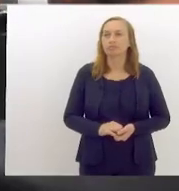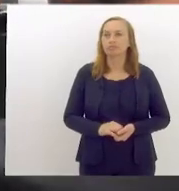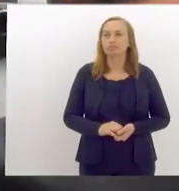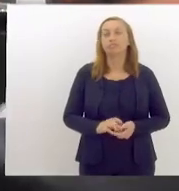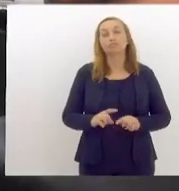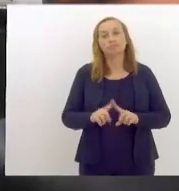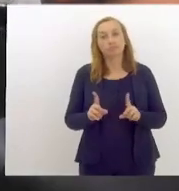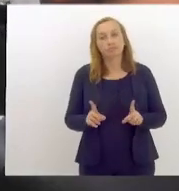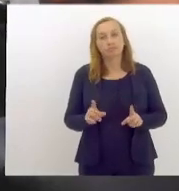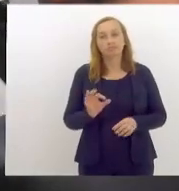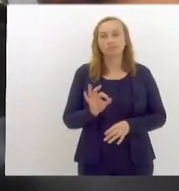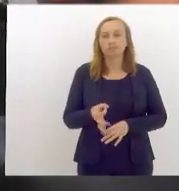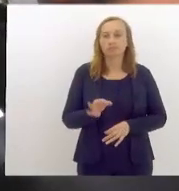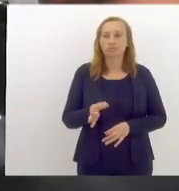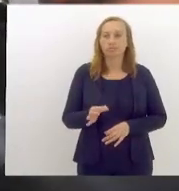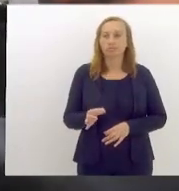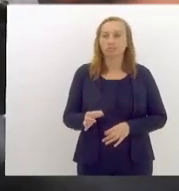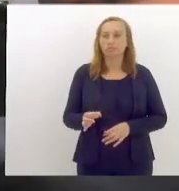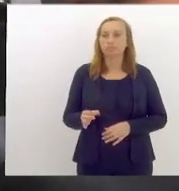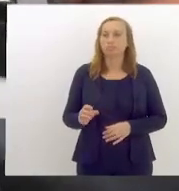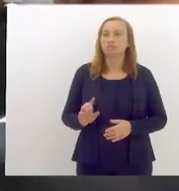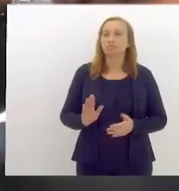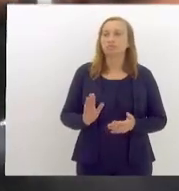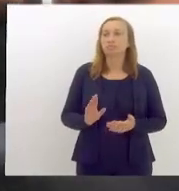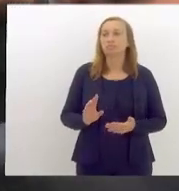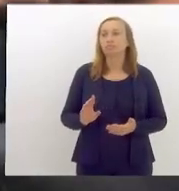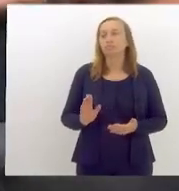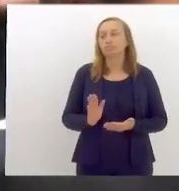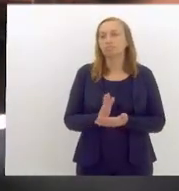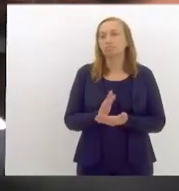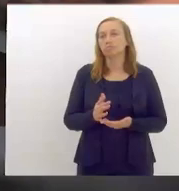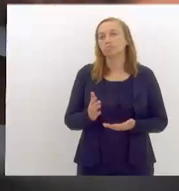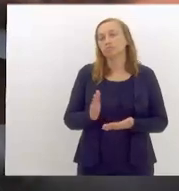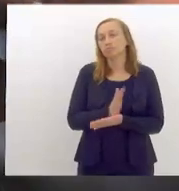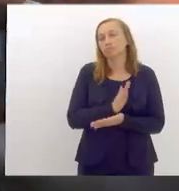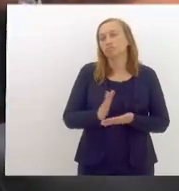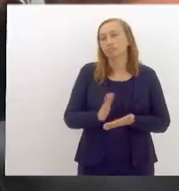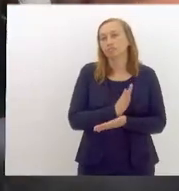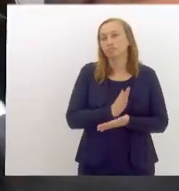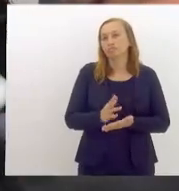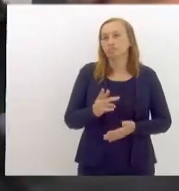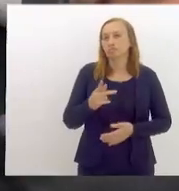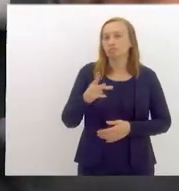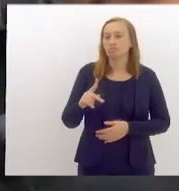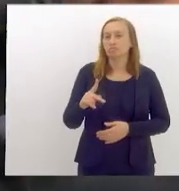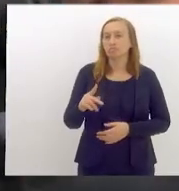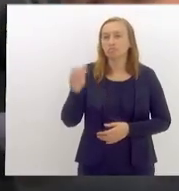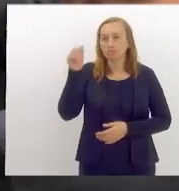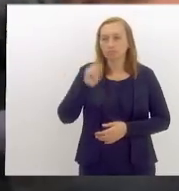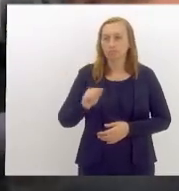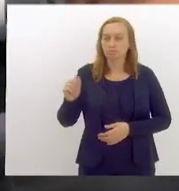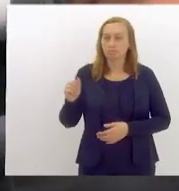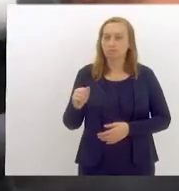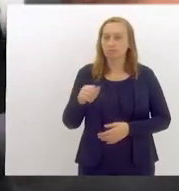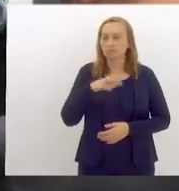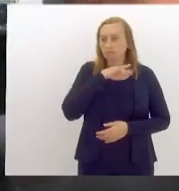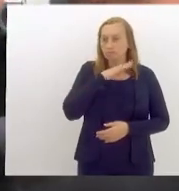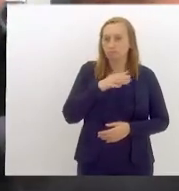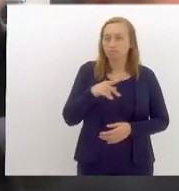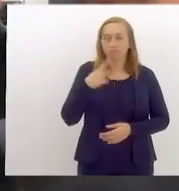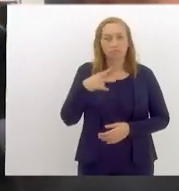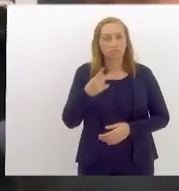mas possivelmente um desses obsessores não falou sobre o artigo 3º Deputado Rodrigo Amorim